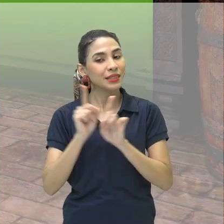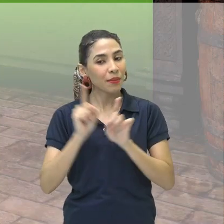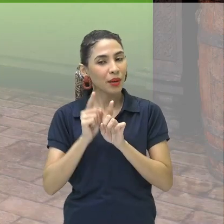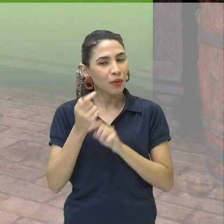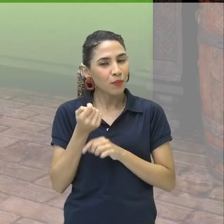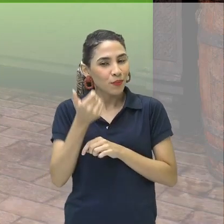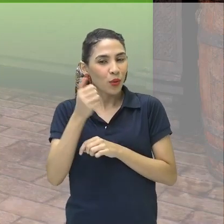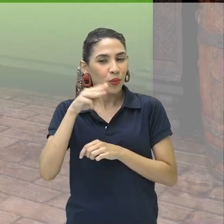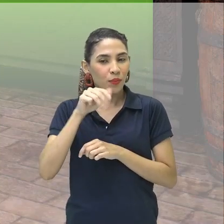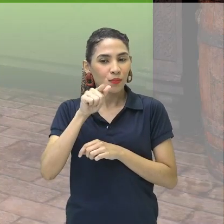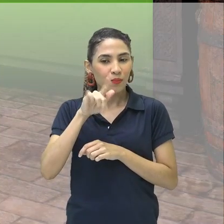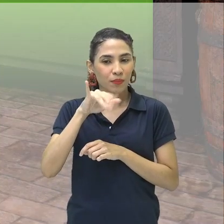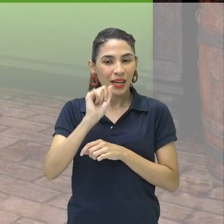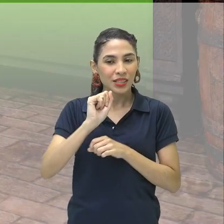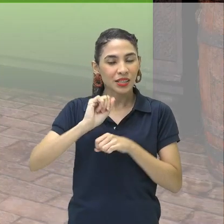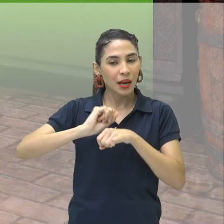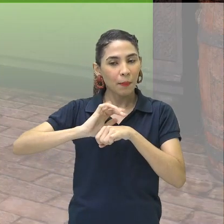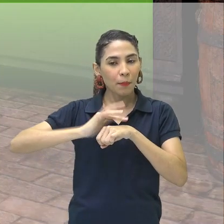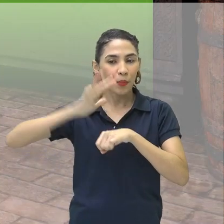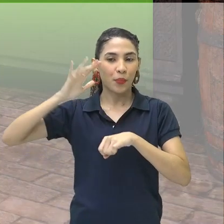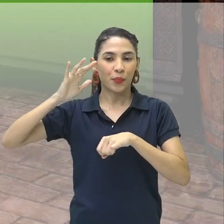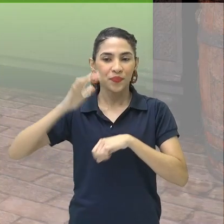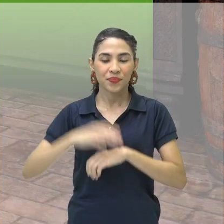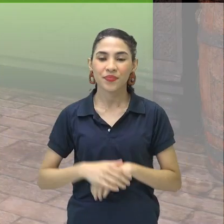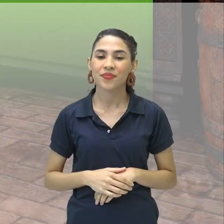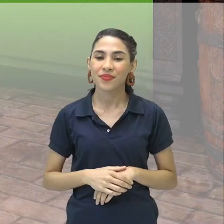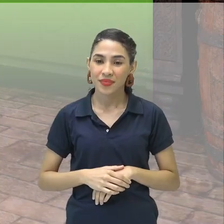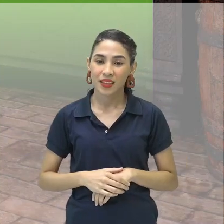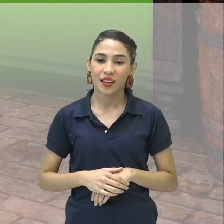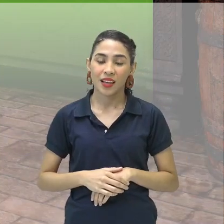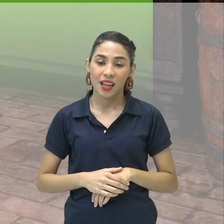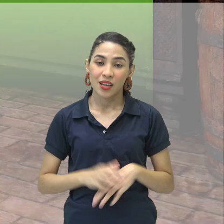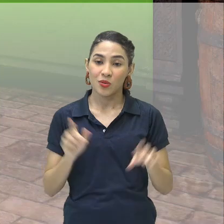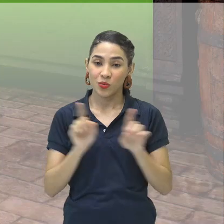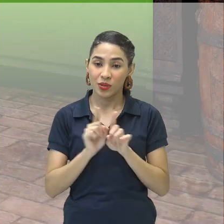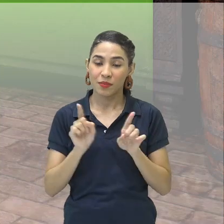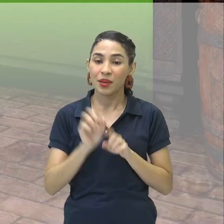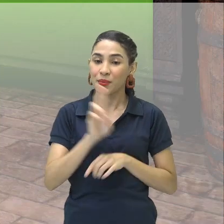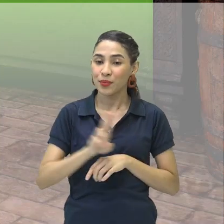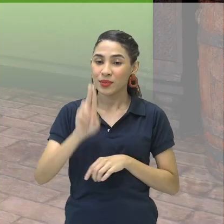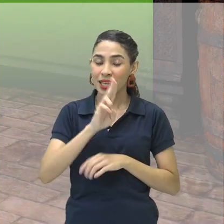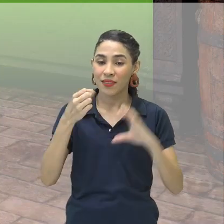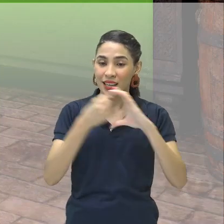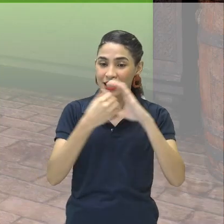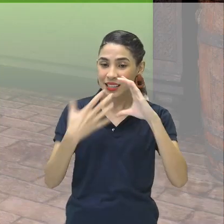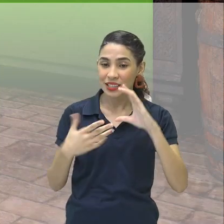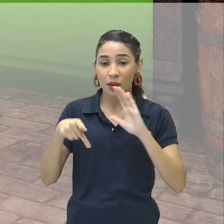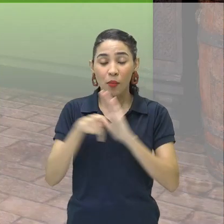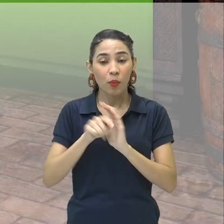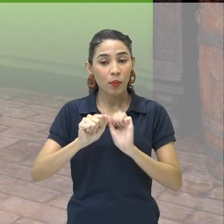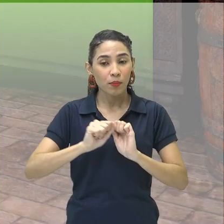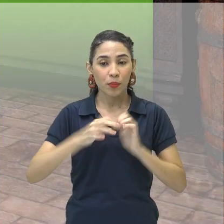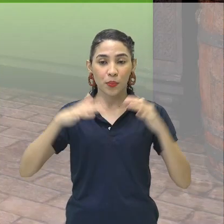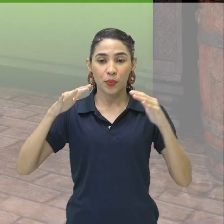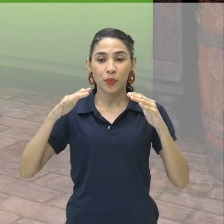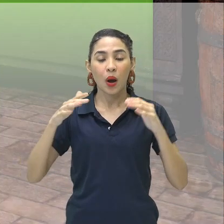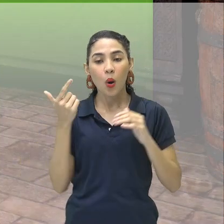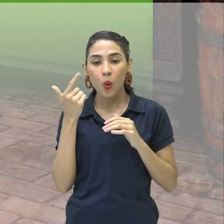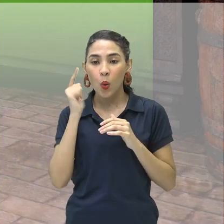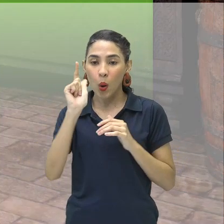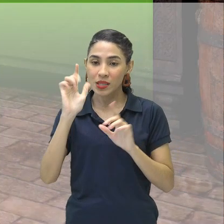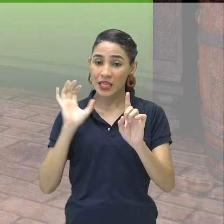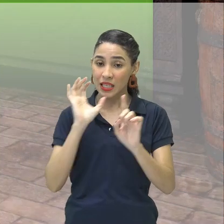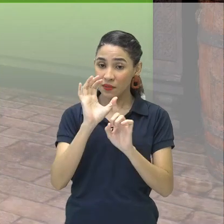de magia, né? Então, se utilizava ali um pouco também, né, desses aspectos da mágica para poder atrair